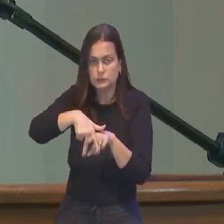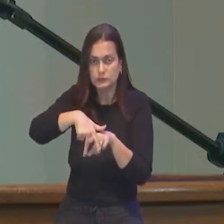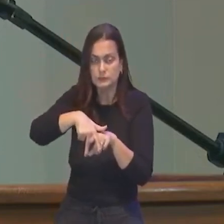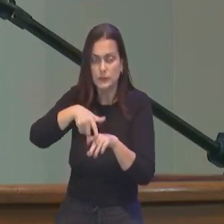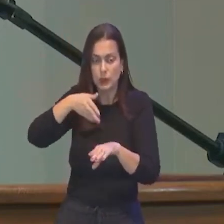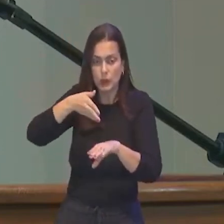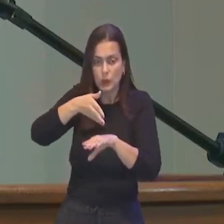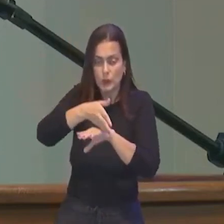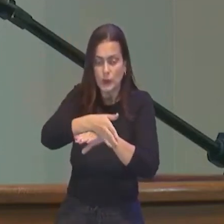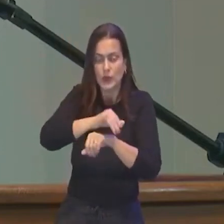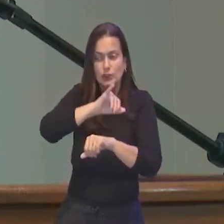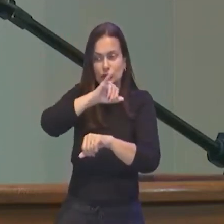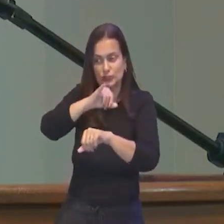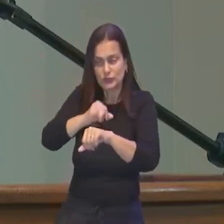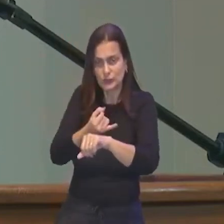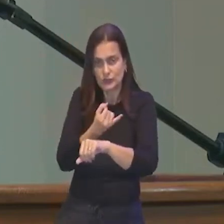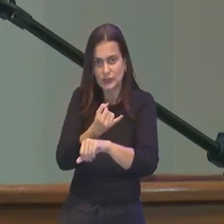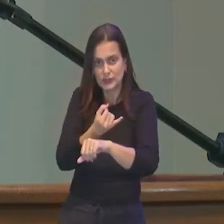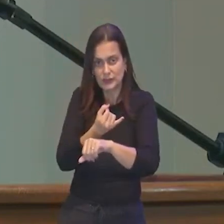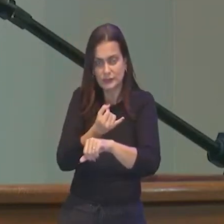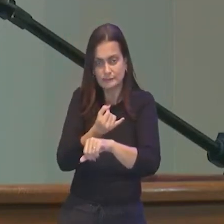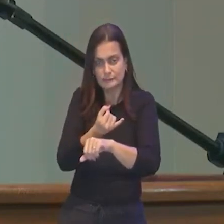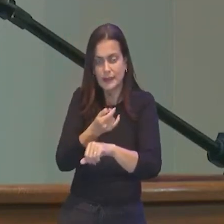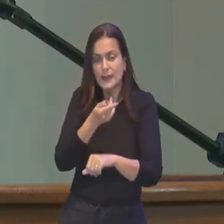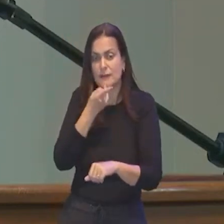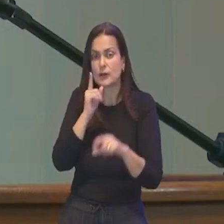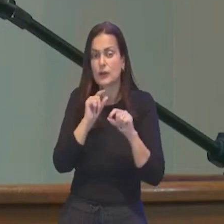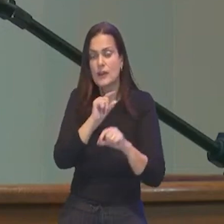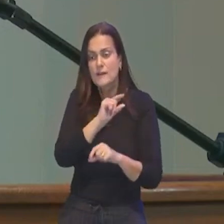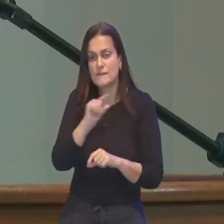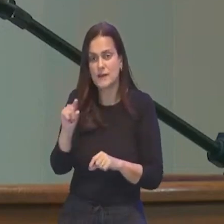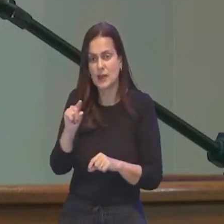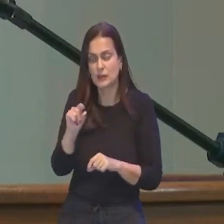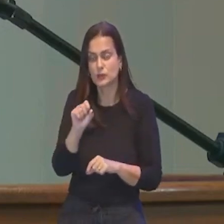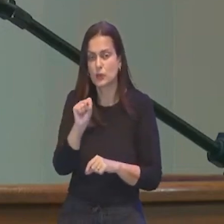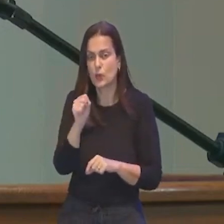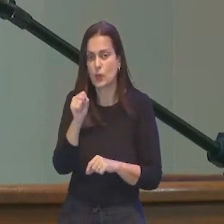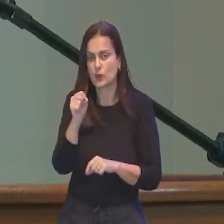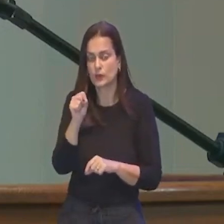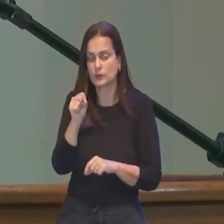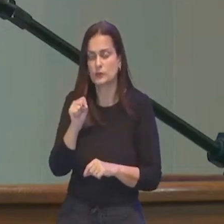entra em Jerusalém e diz aqui o verso de número 8,